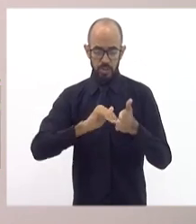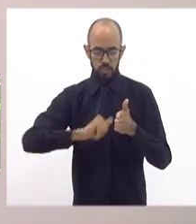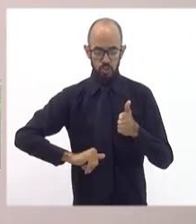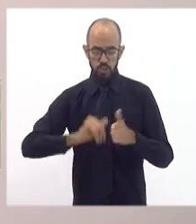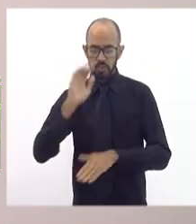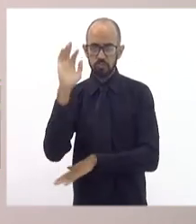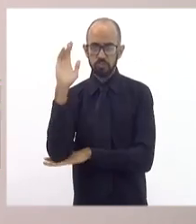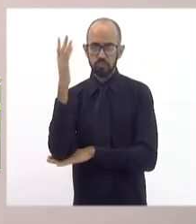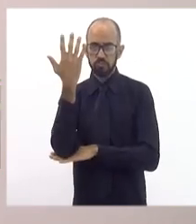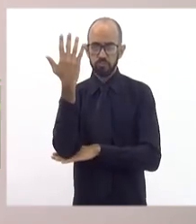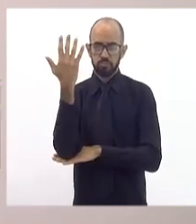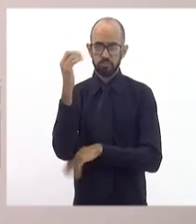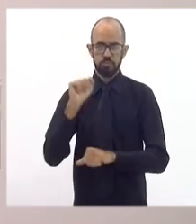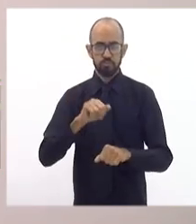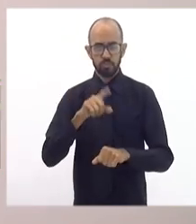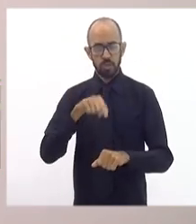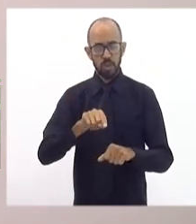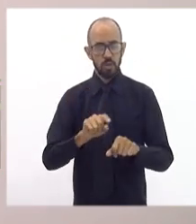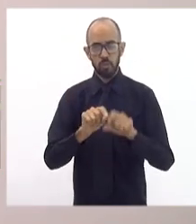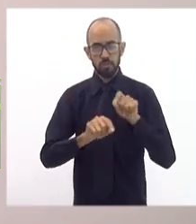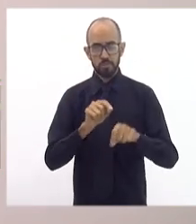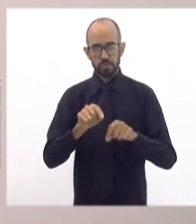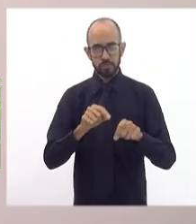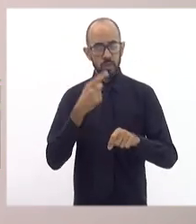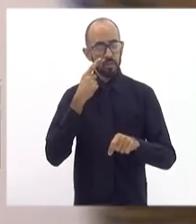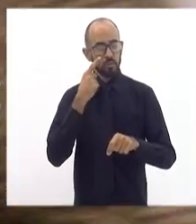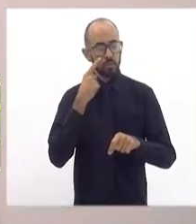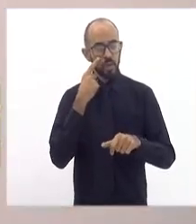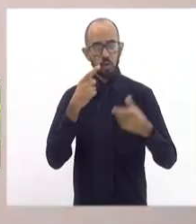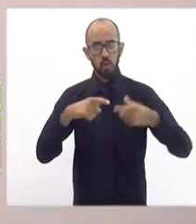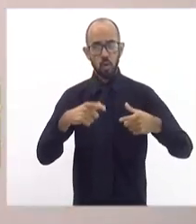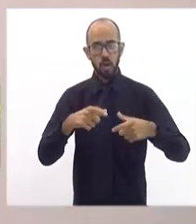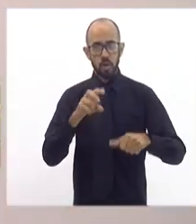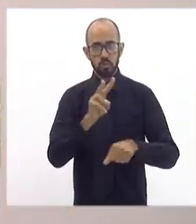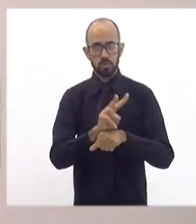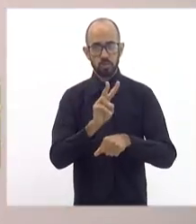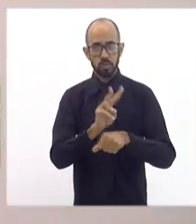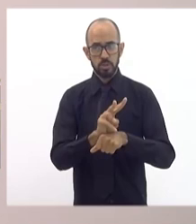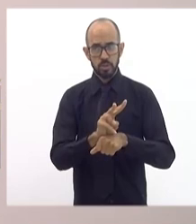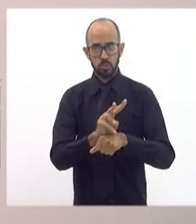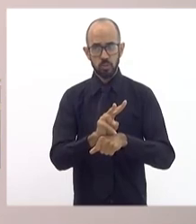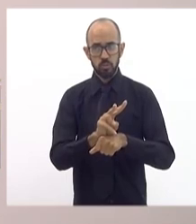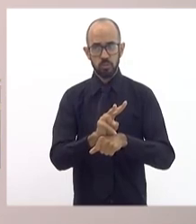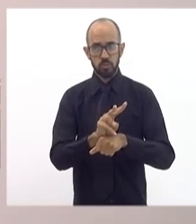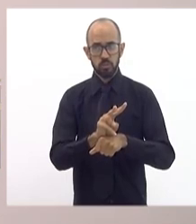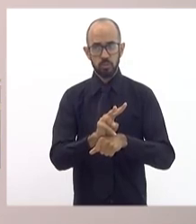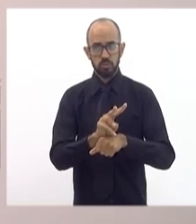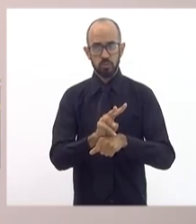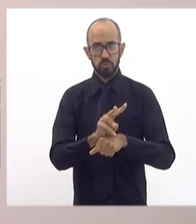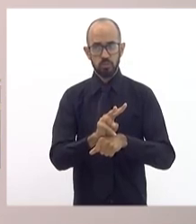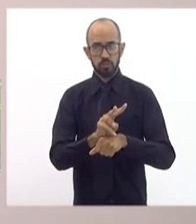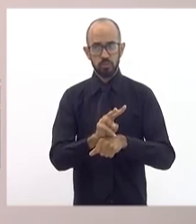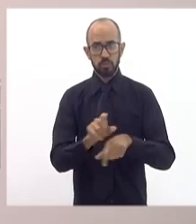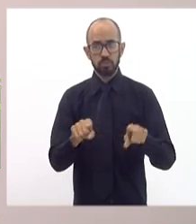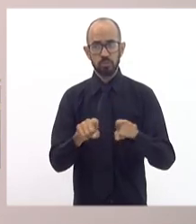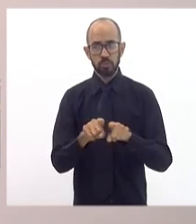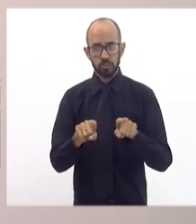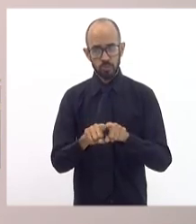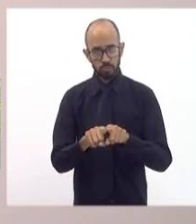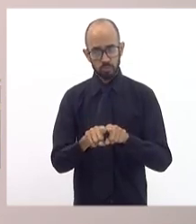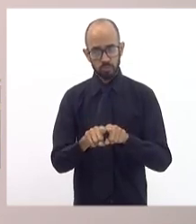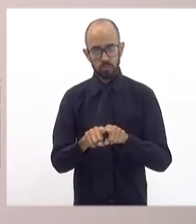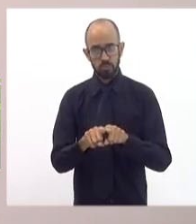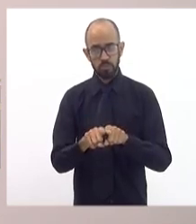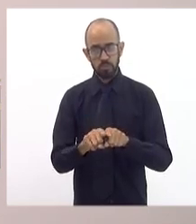é simplesmente é determinação da faixa Marginal de proteção por favor Gerson e inventário Florestal